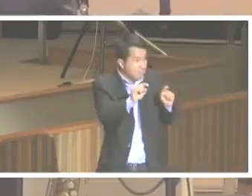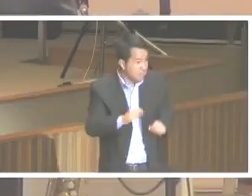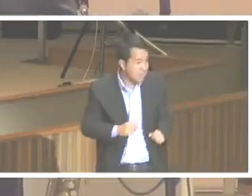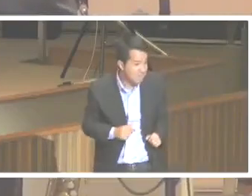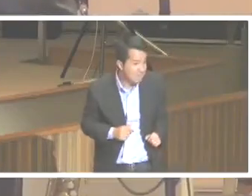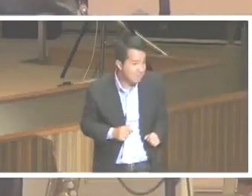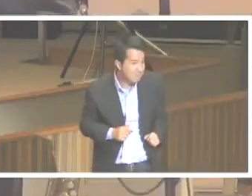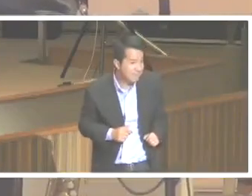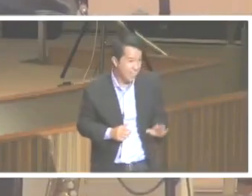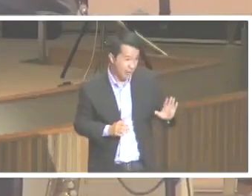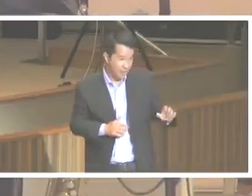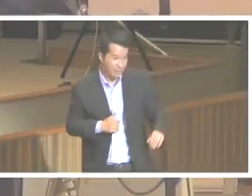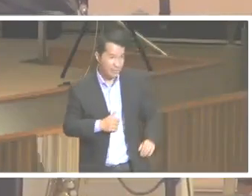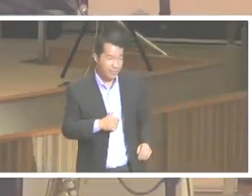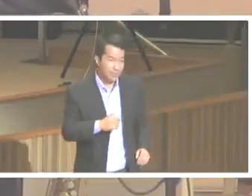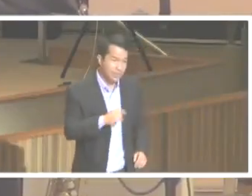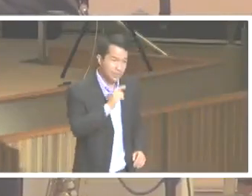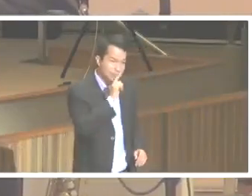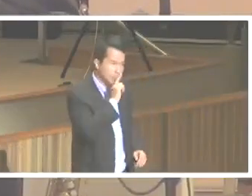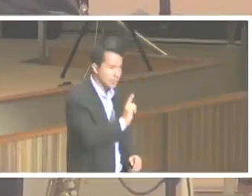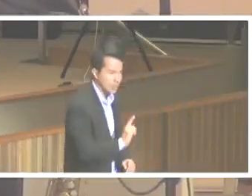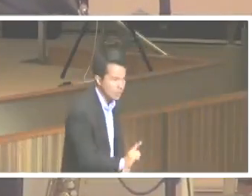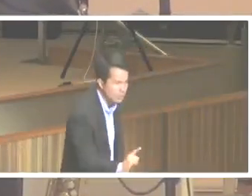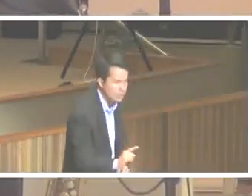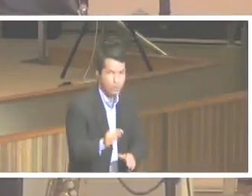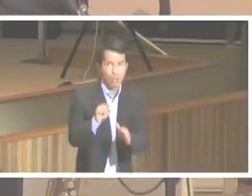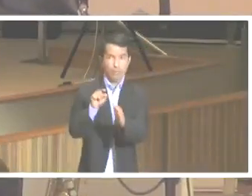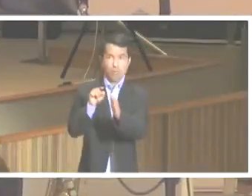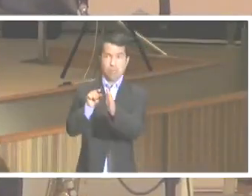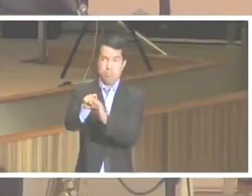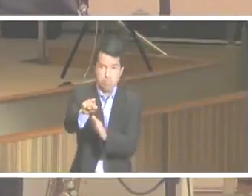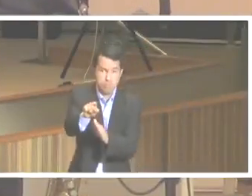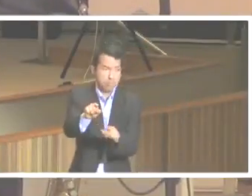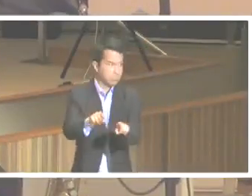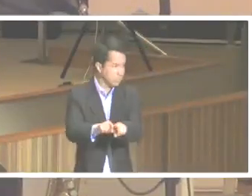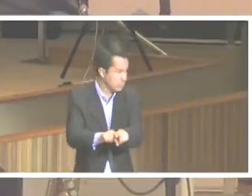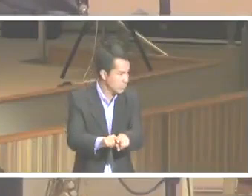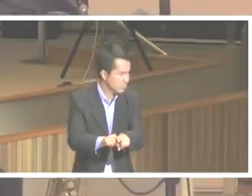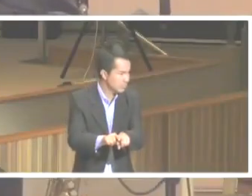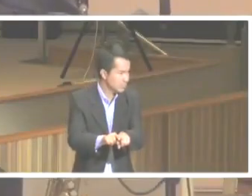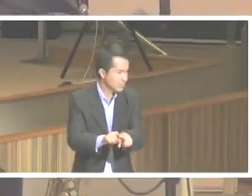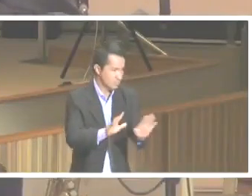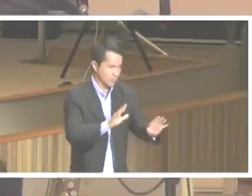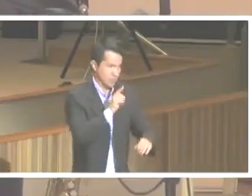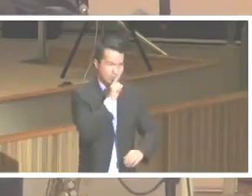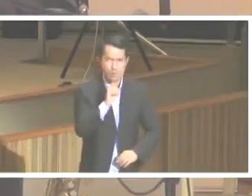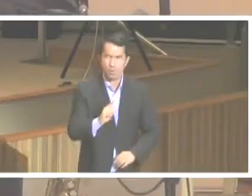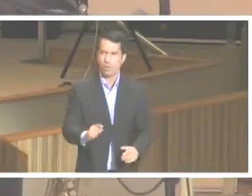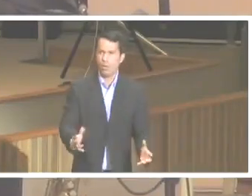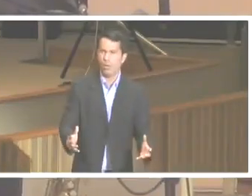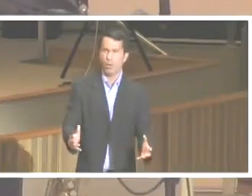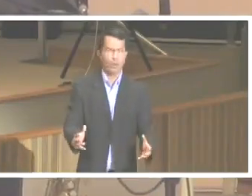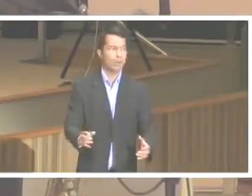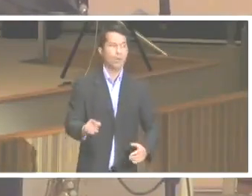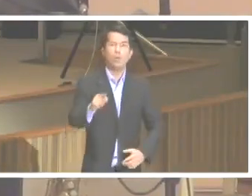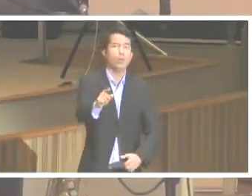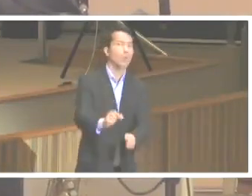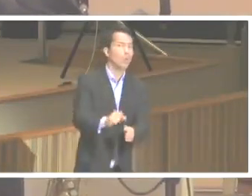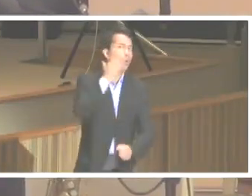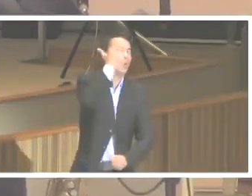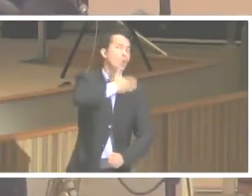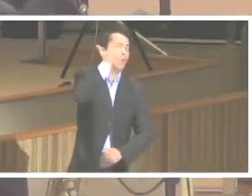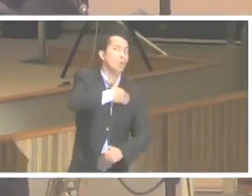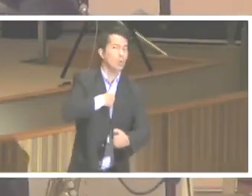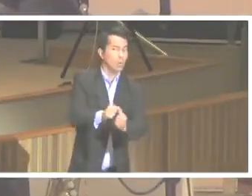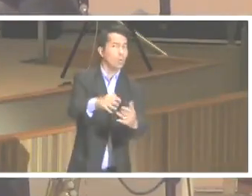maria os dois têm questionamentos zacarias diz que sinal que prova você